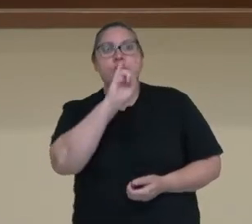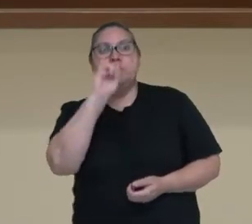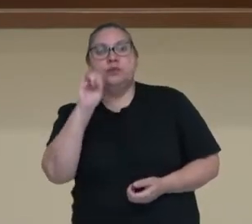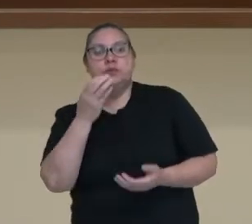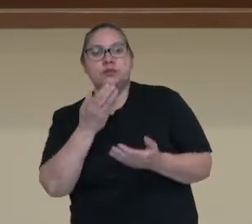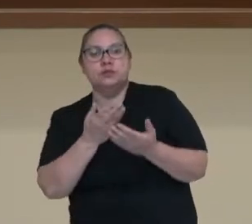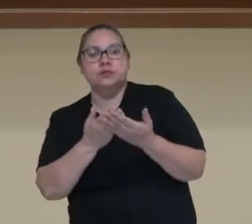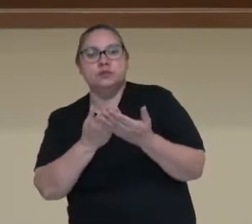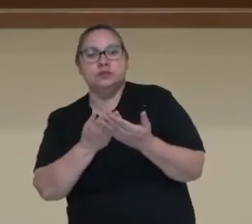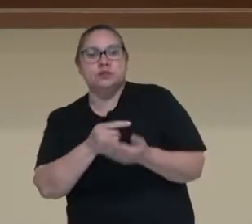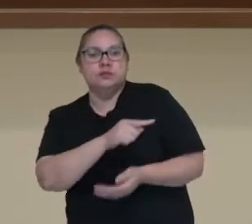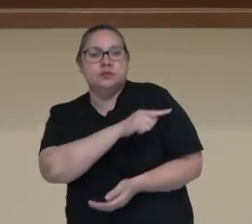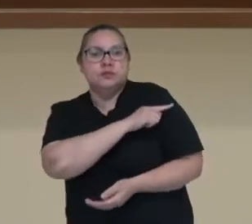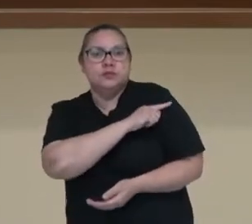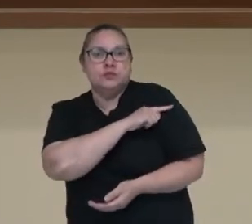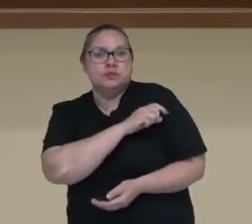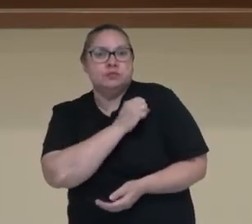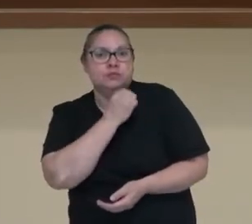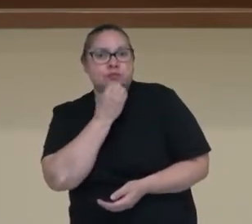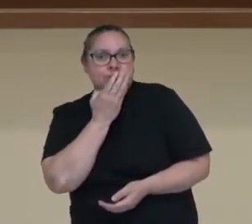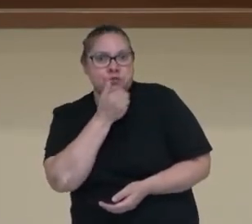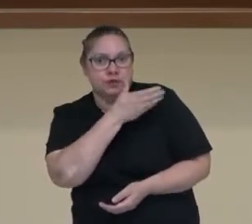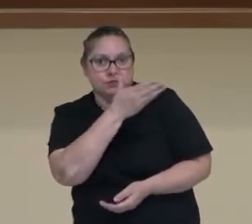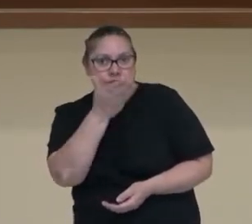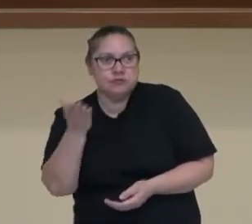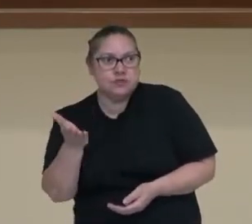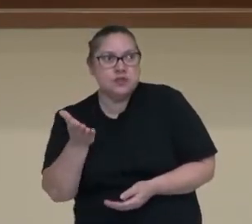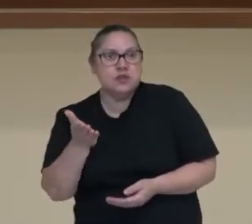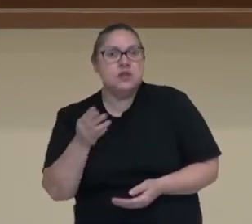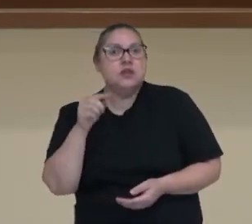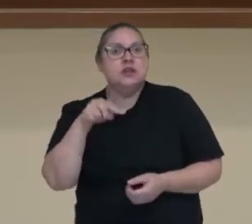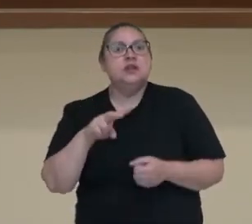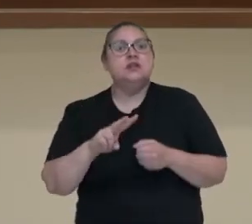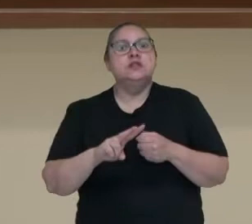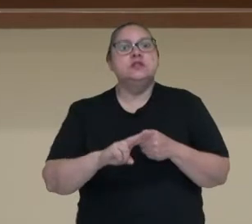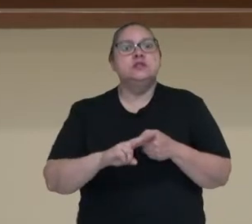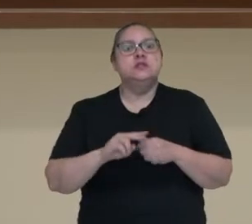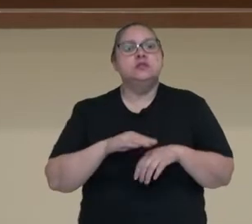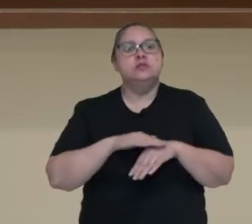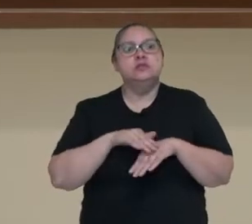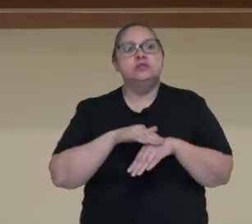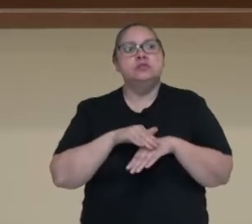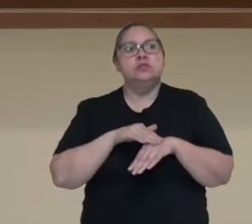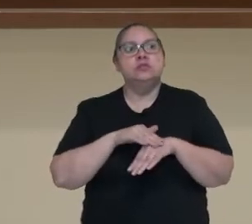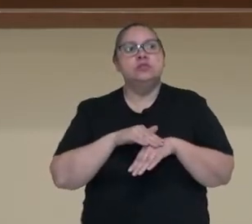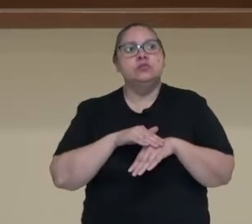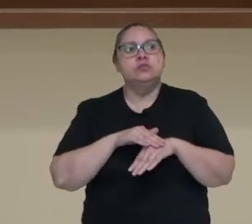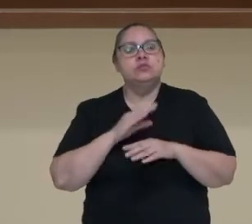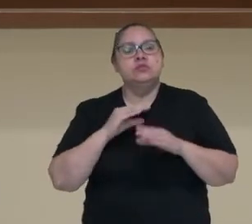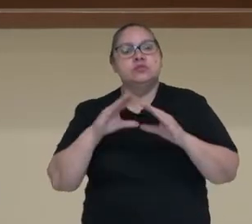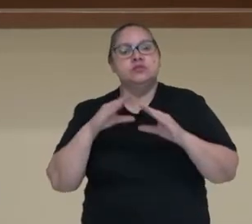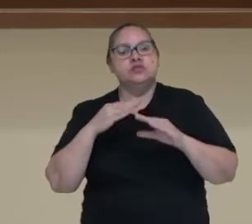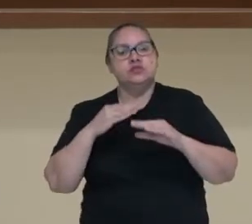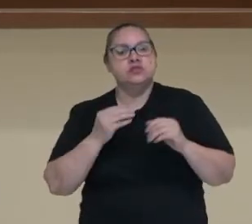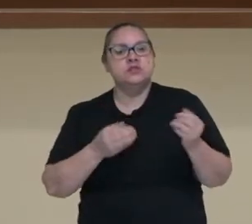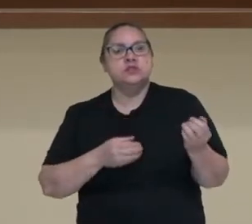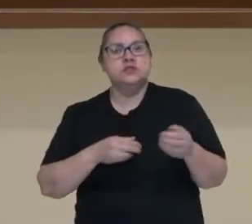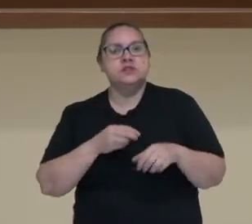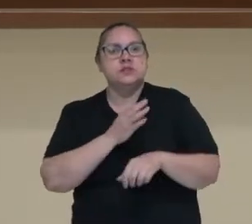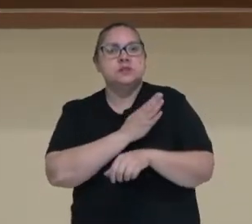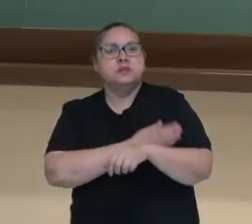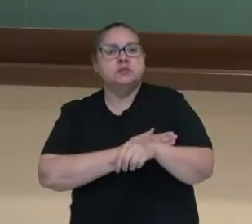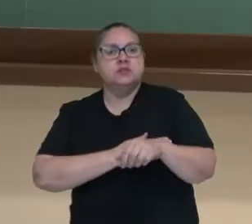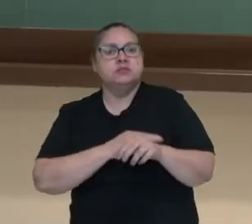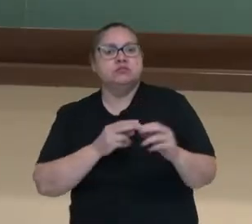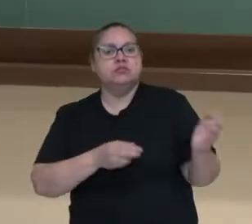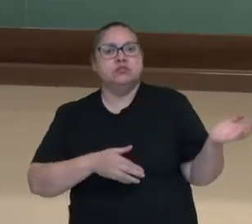Olá, estudantes da primeira série, tudo bem com vocês? Nesse vídeo vamos conversar sobre cantigas medievais e